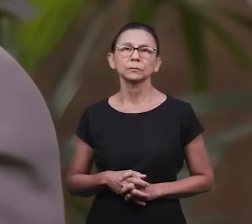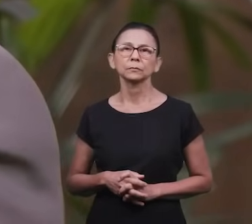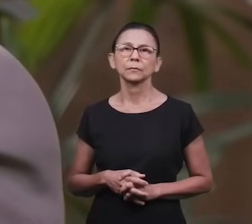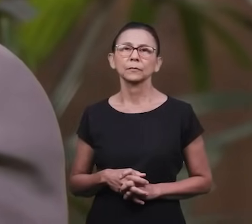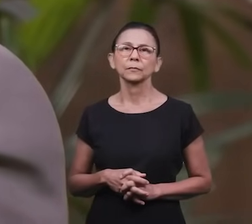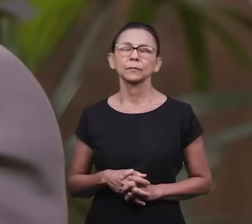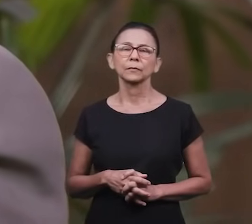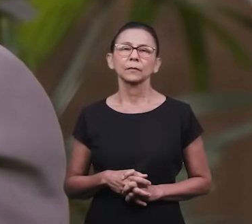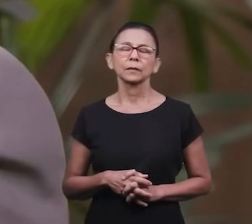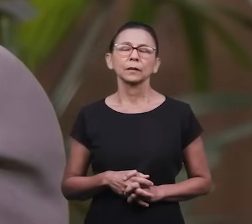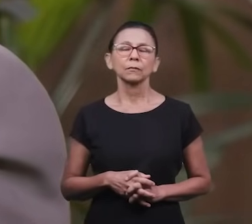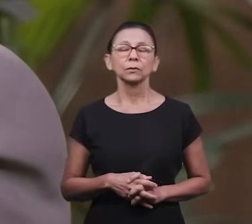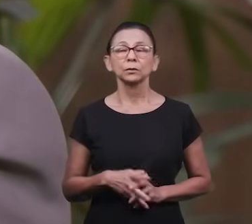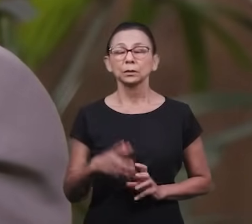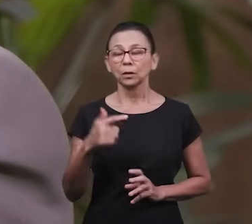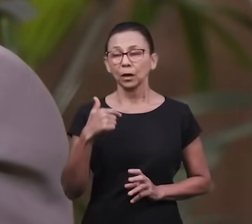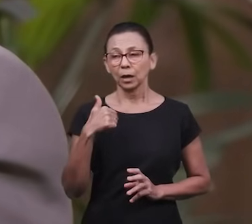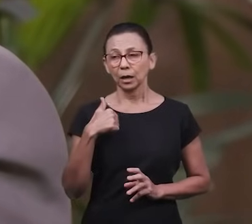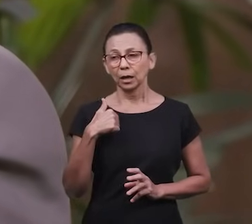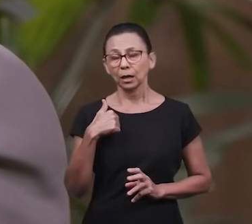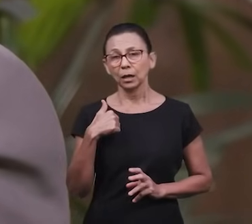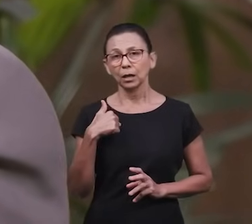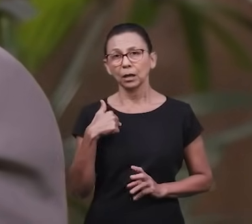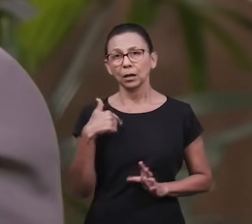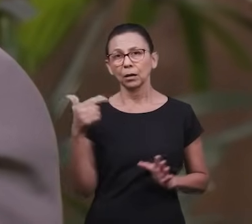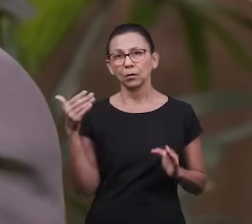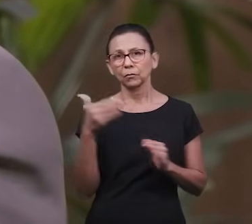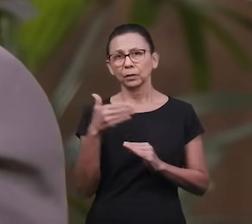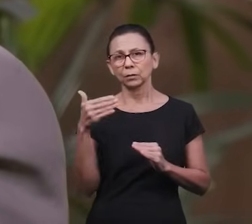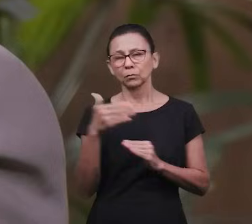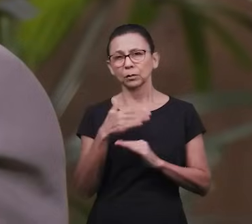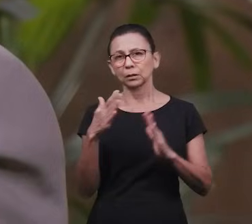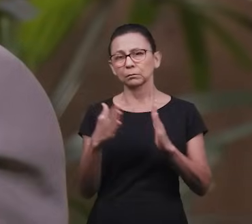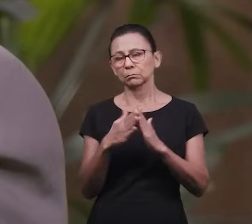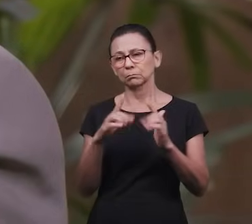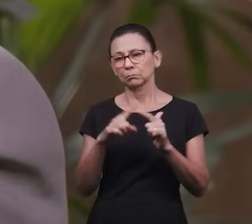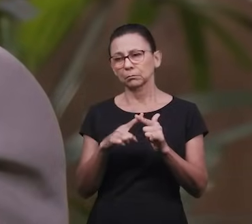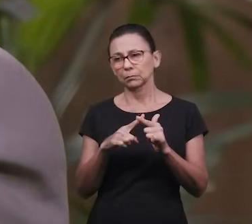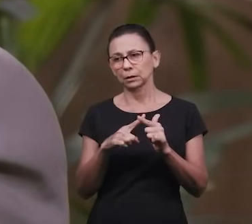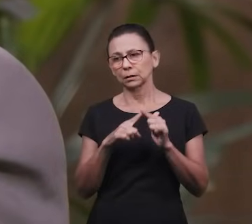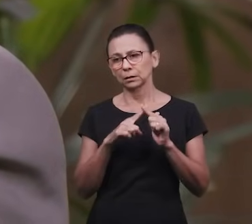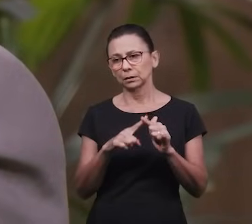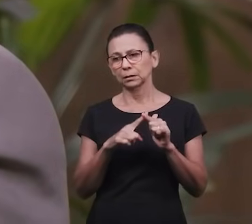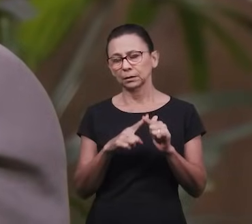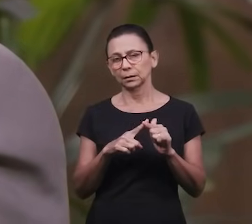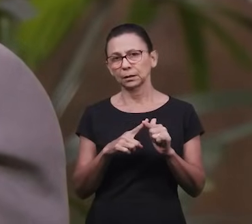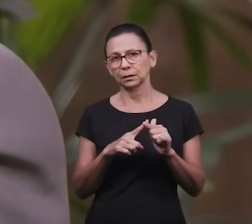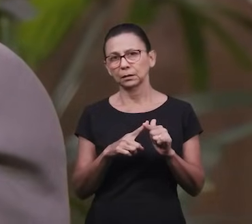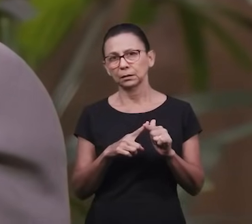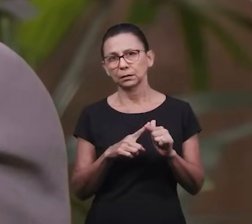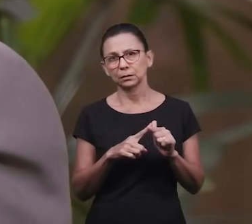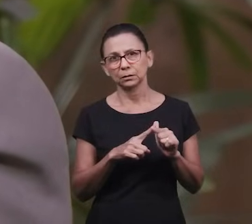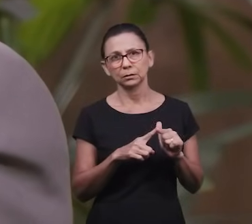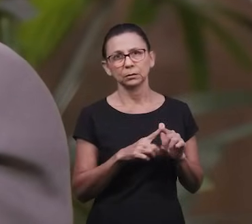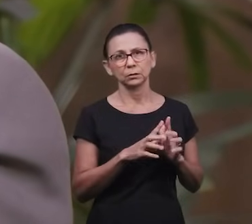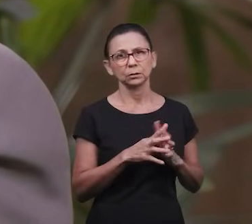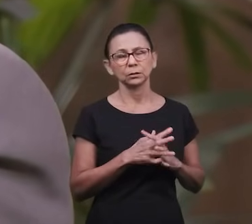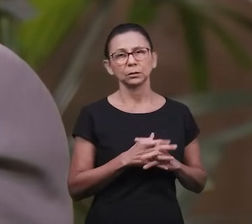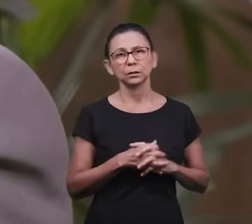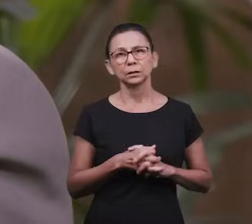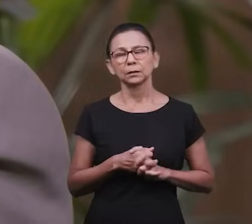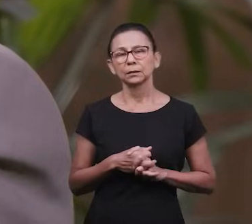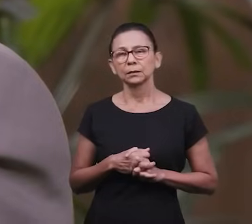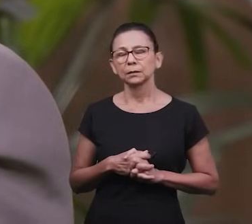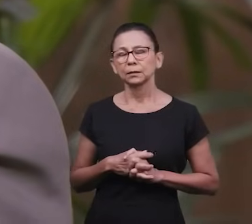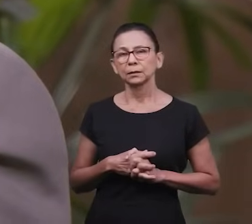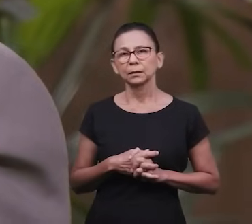do Rio com o Espírito Santo, eu sou da igreja tal, e o irmão já